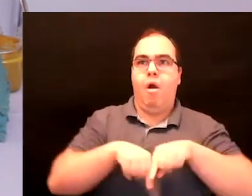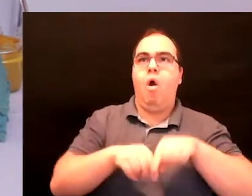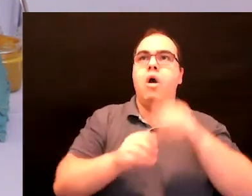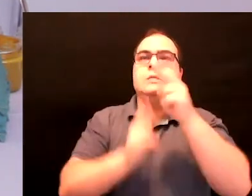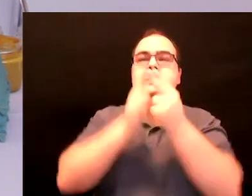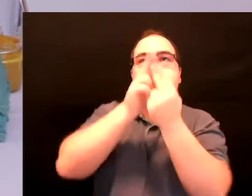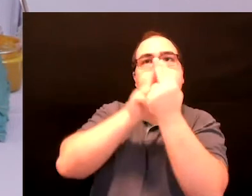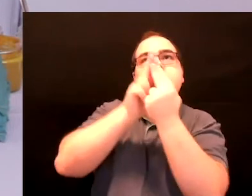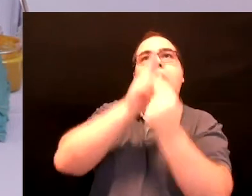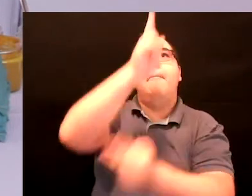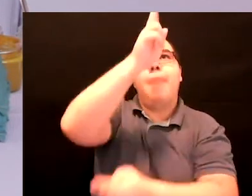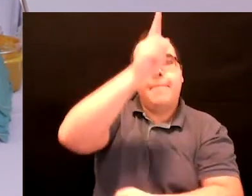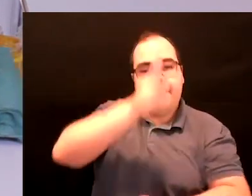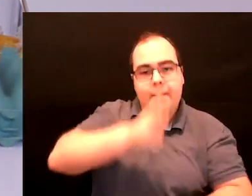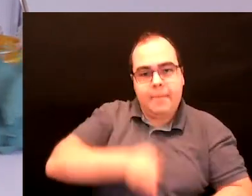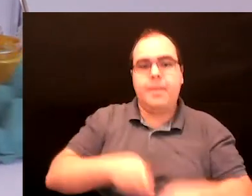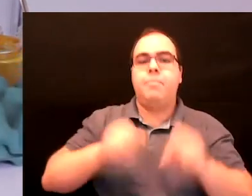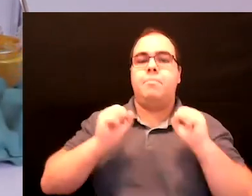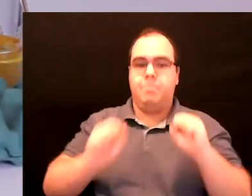maior.